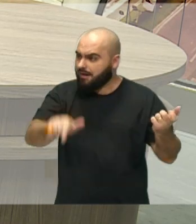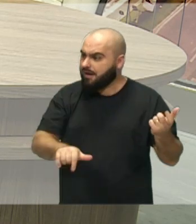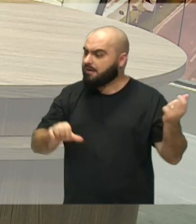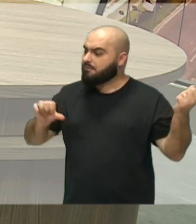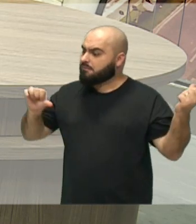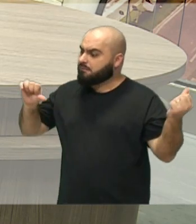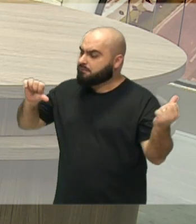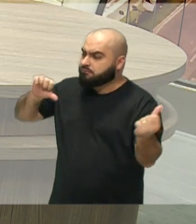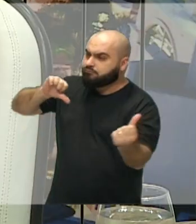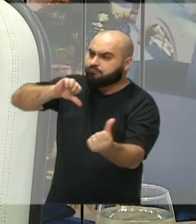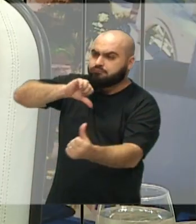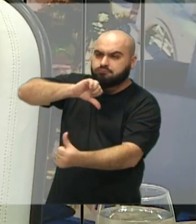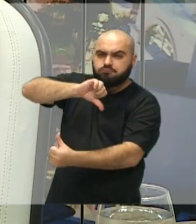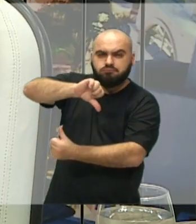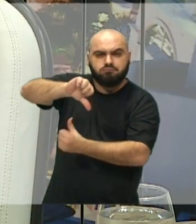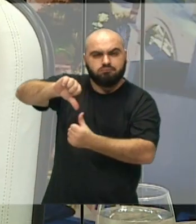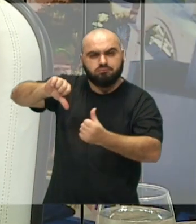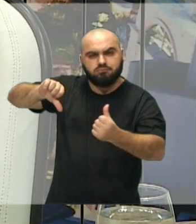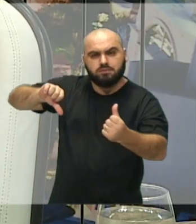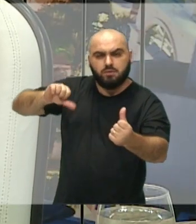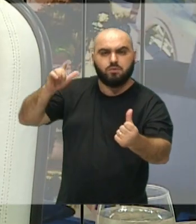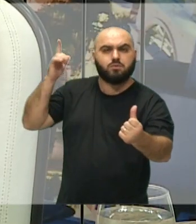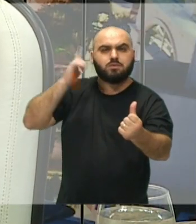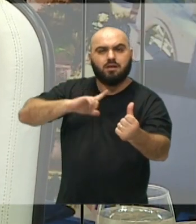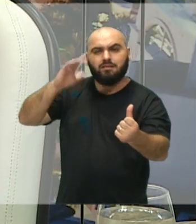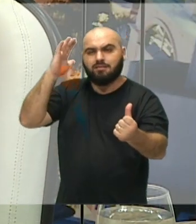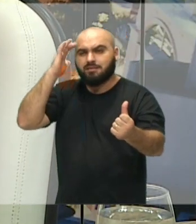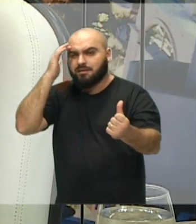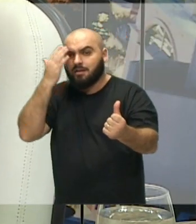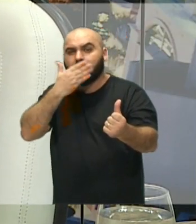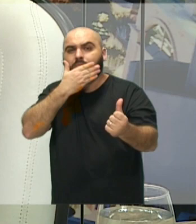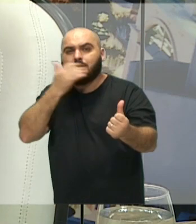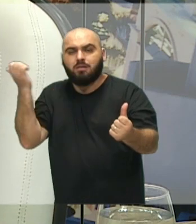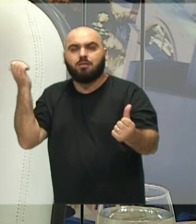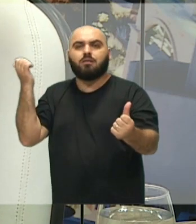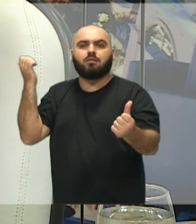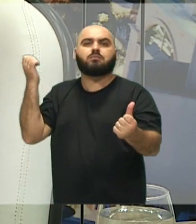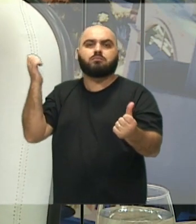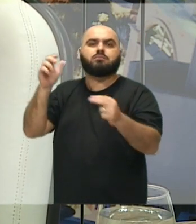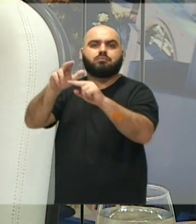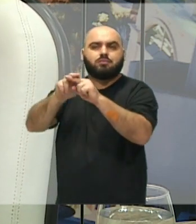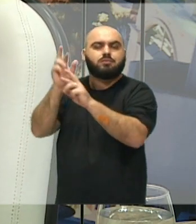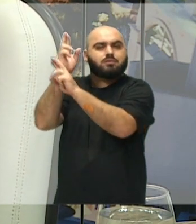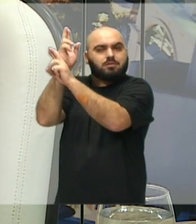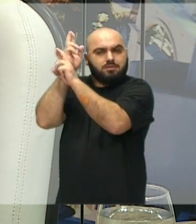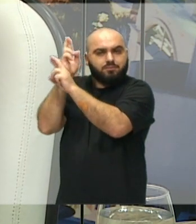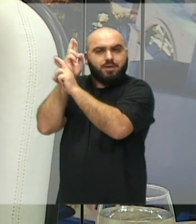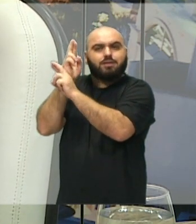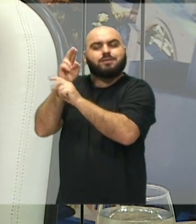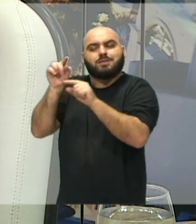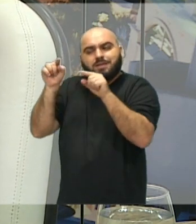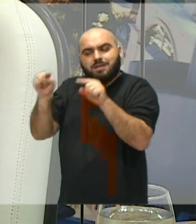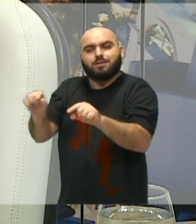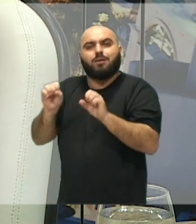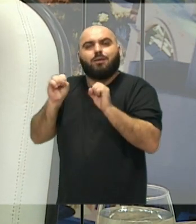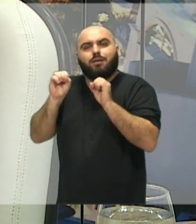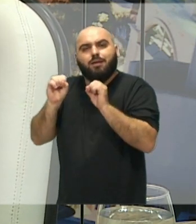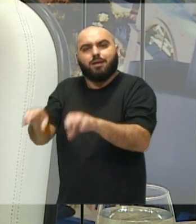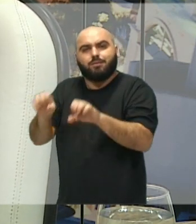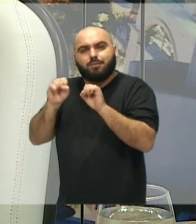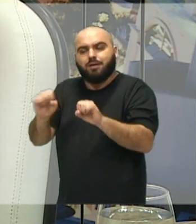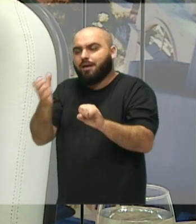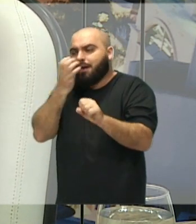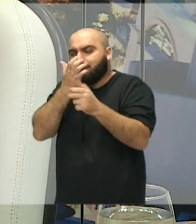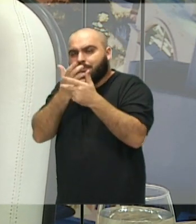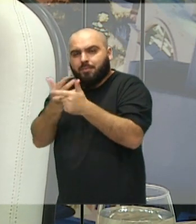forma diferente e vai melhorando a forma que a gente lida com isso. Eu tenho muita esperança nisso, na educação ambiental, né,